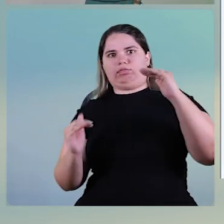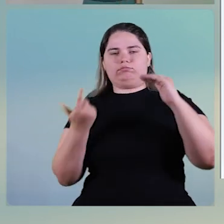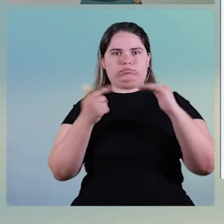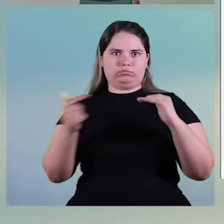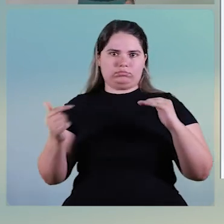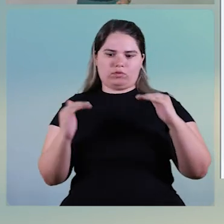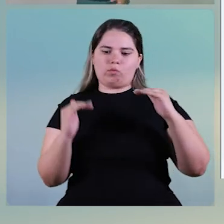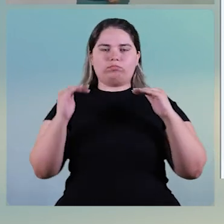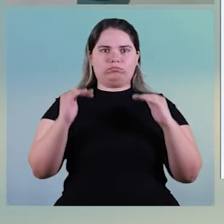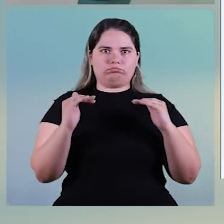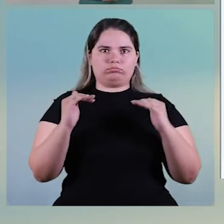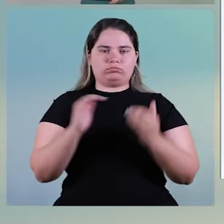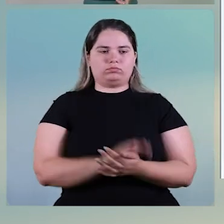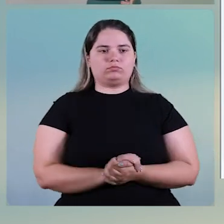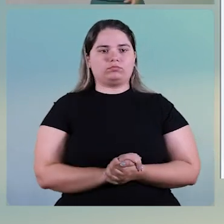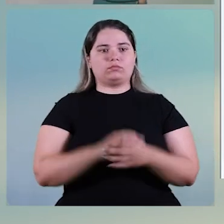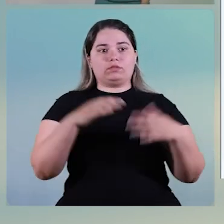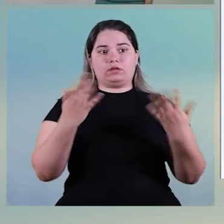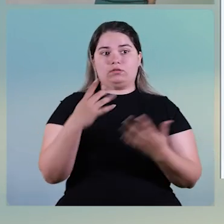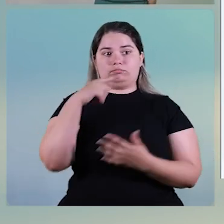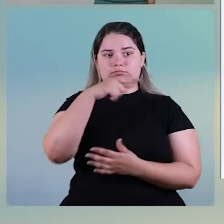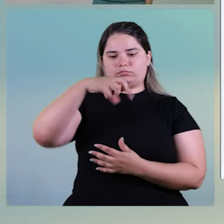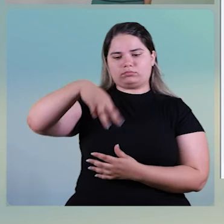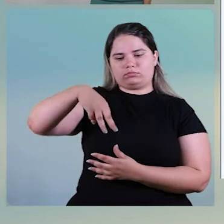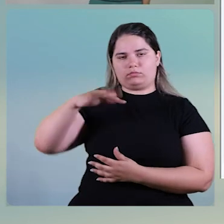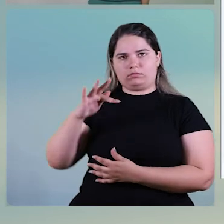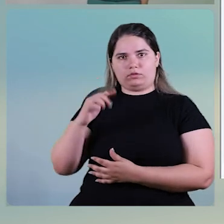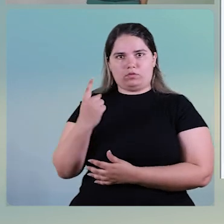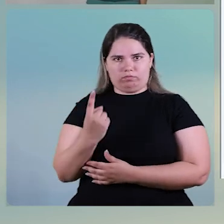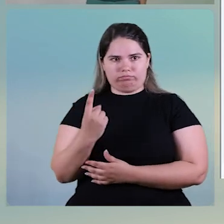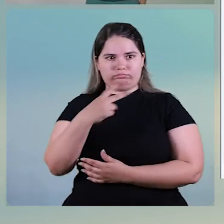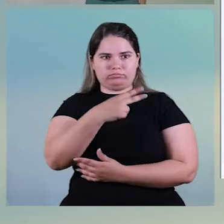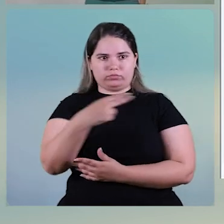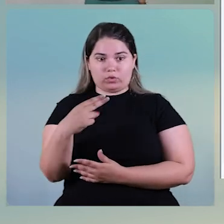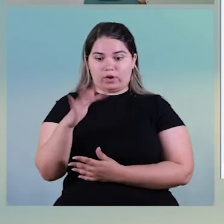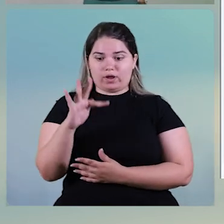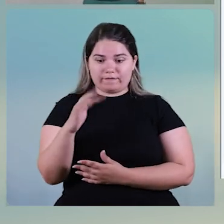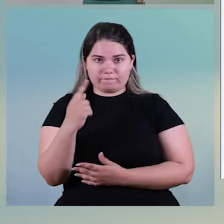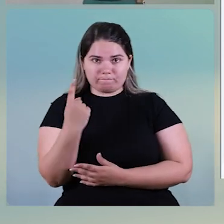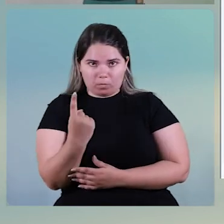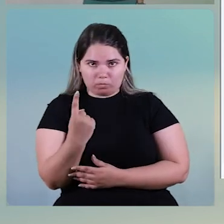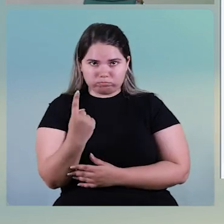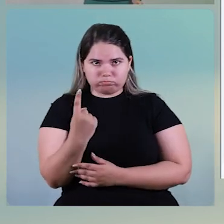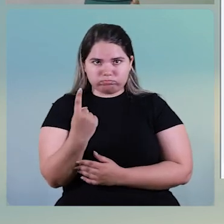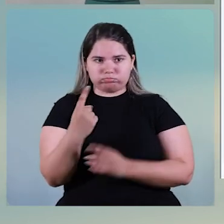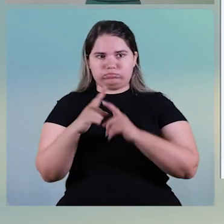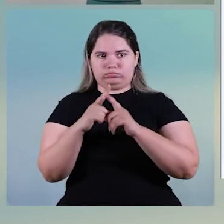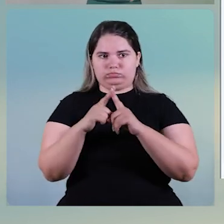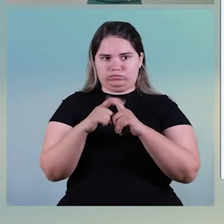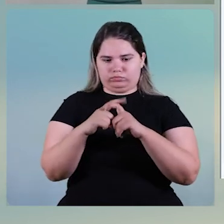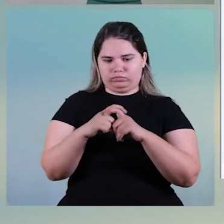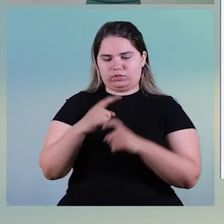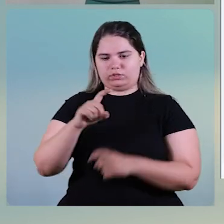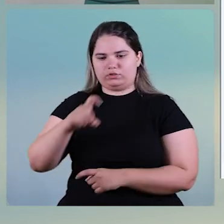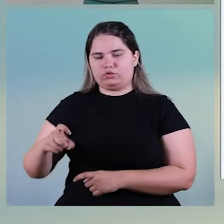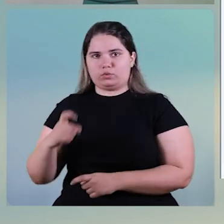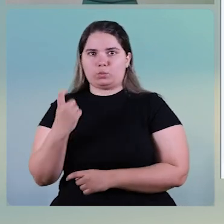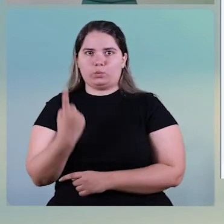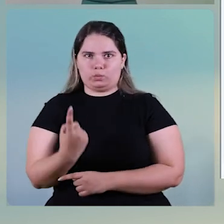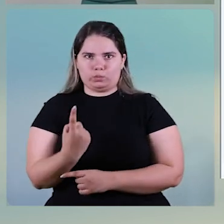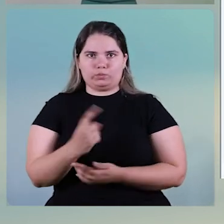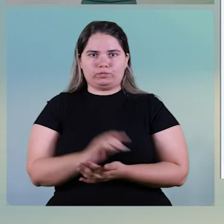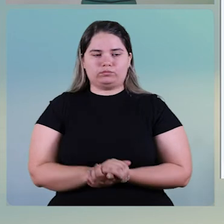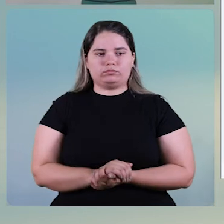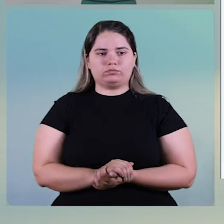rotação, é o produto da força pela distância. Então, quando eu multiplico F1 por x1, onde x1 é a distância de F1 até o eixo